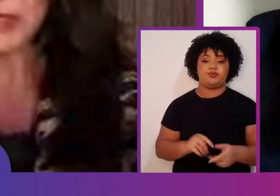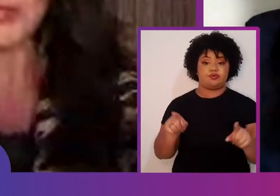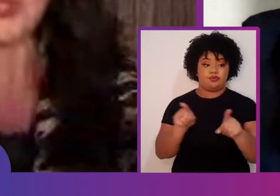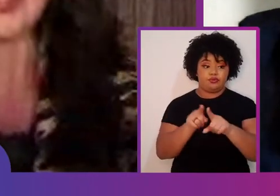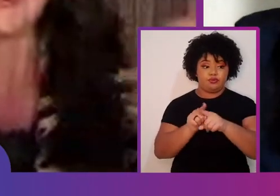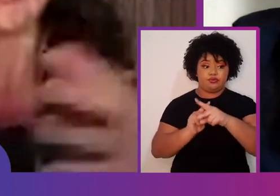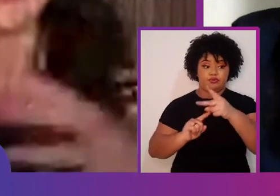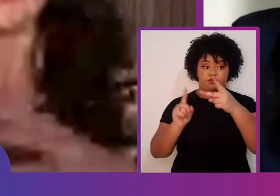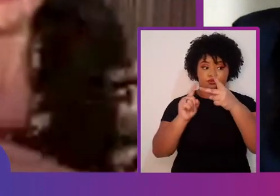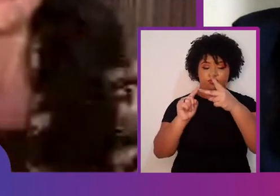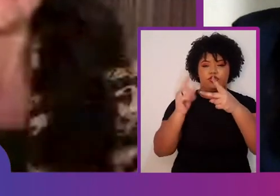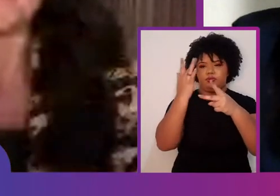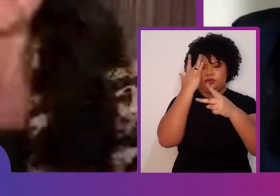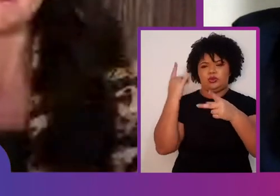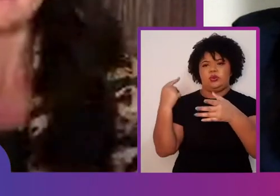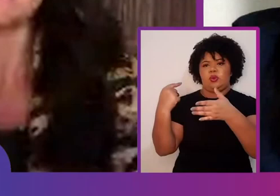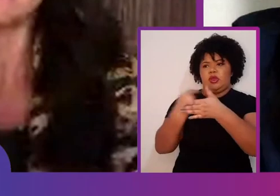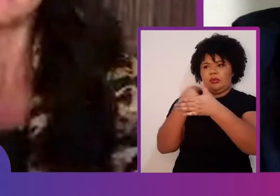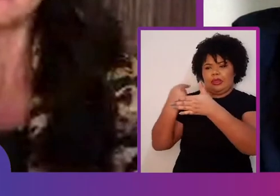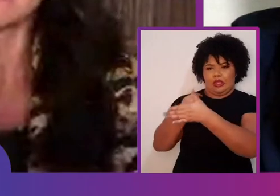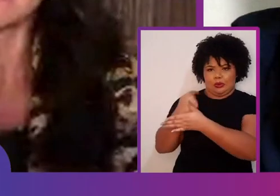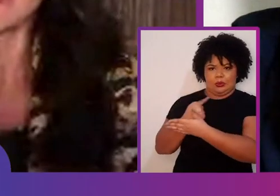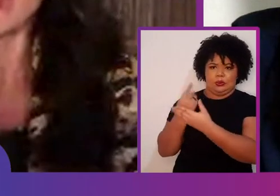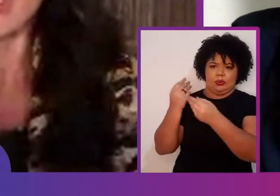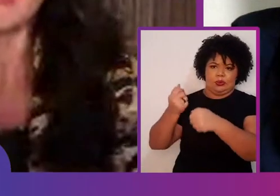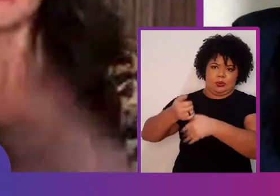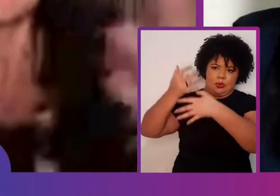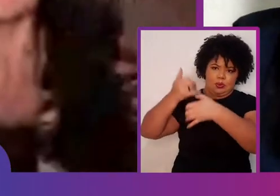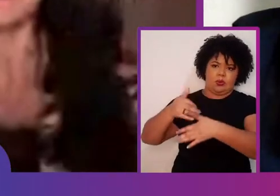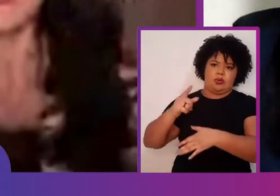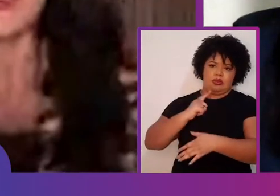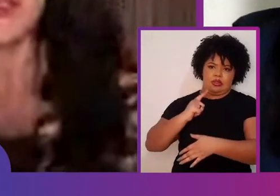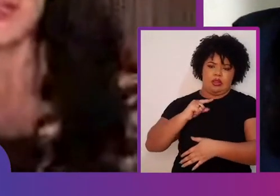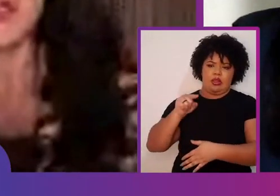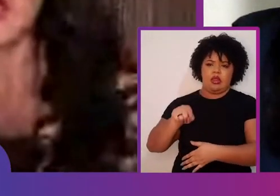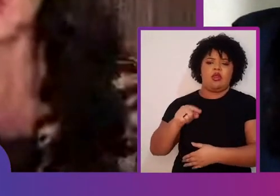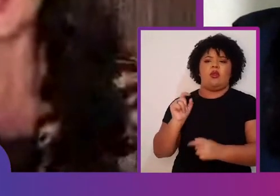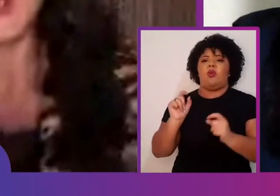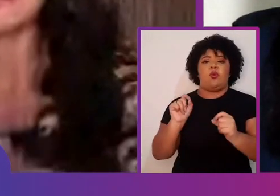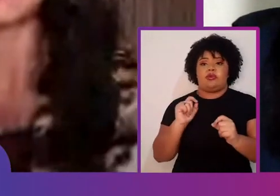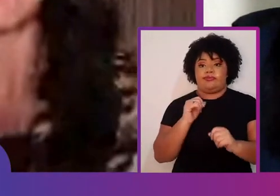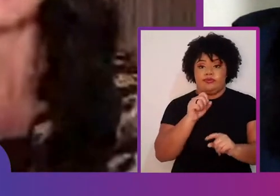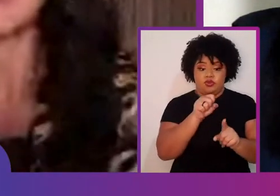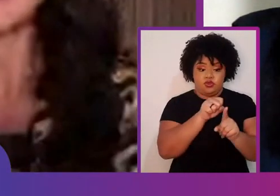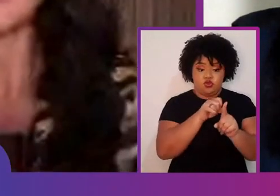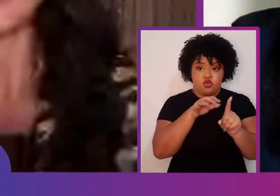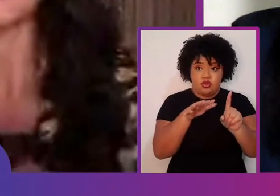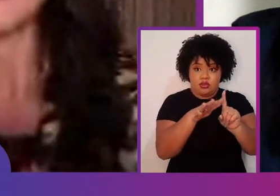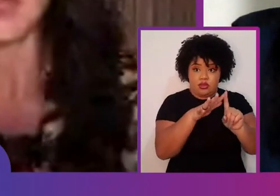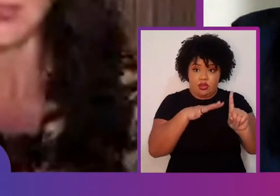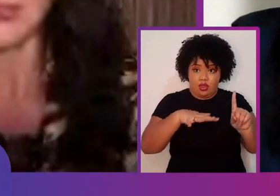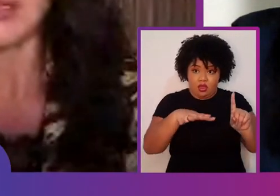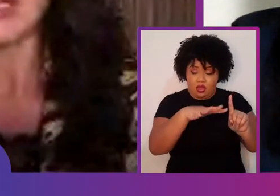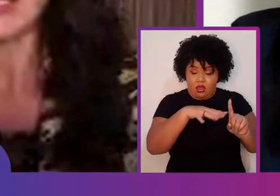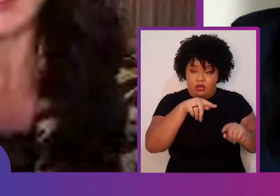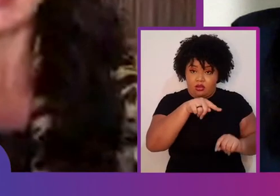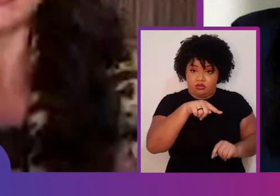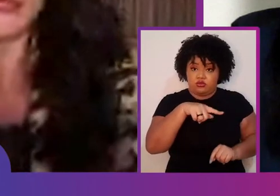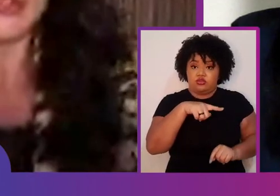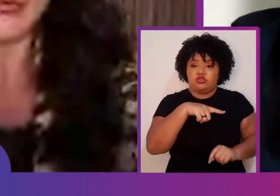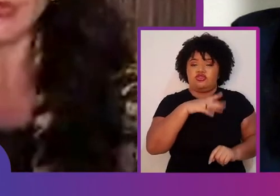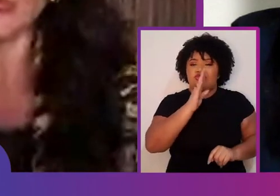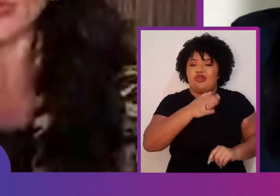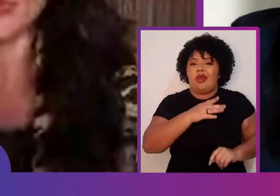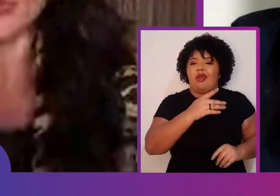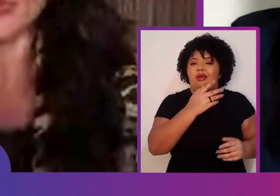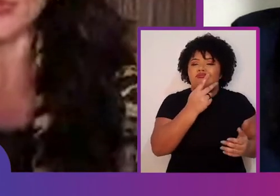muita gente é que a sociedade, de maneira geral, já estava um pouco doente. E aí